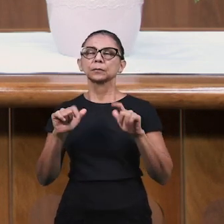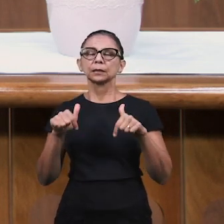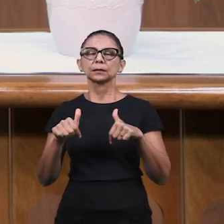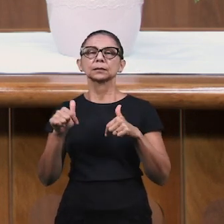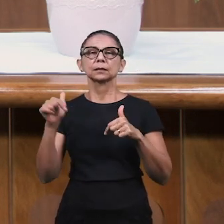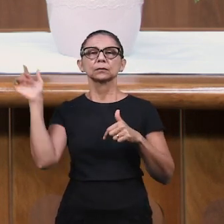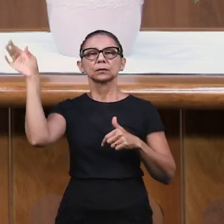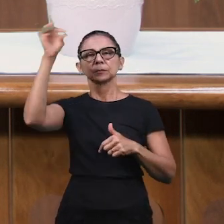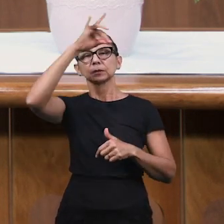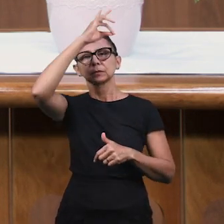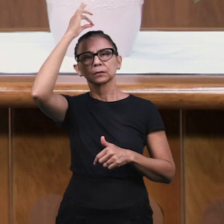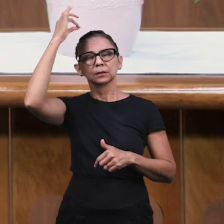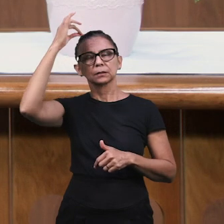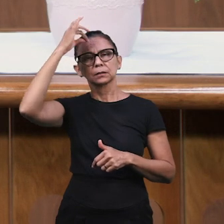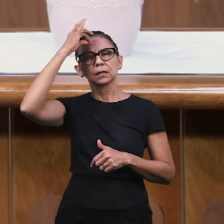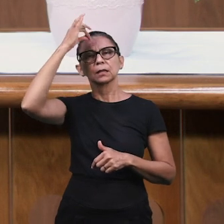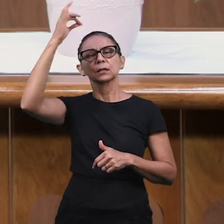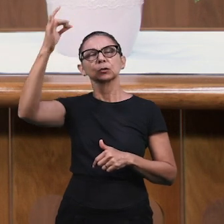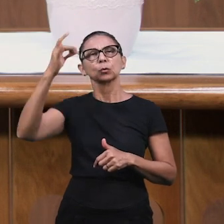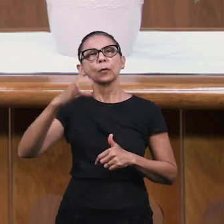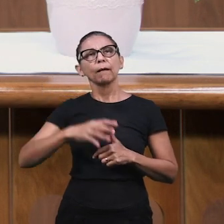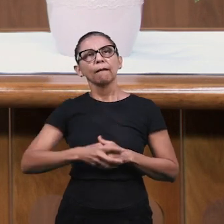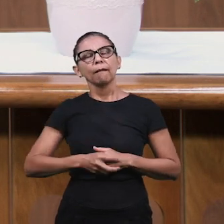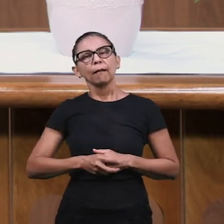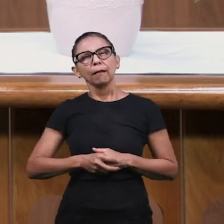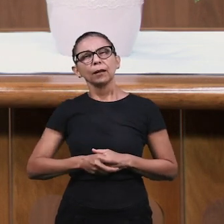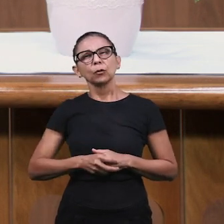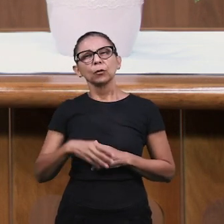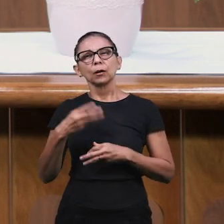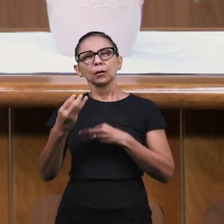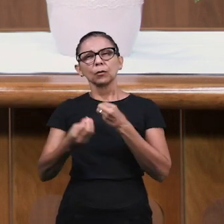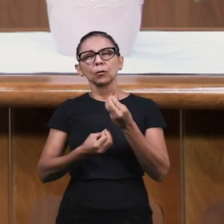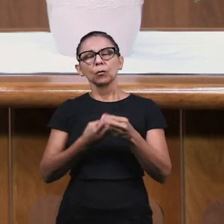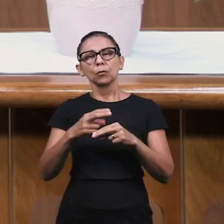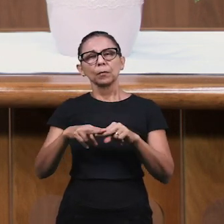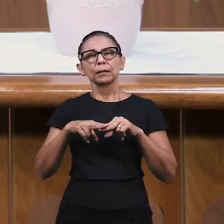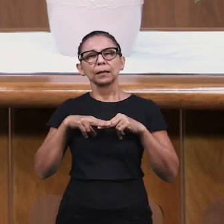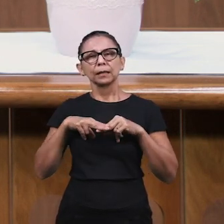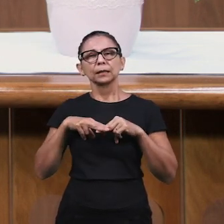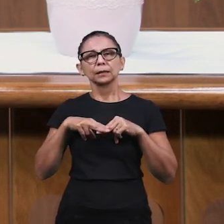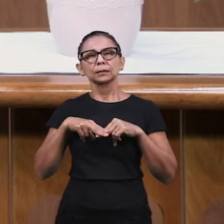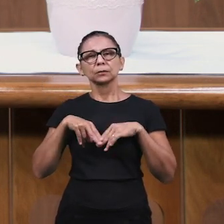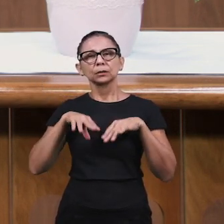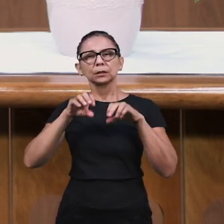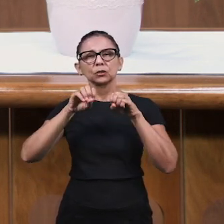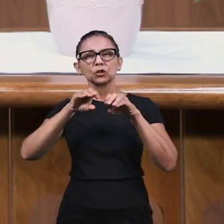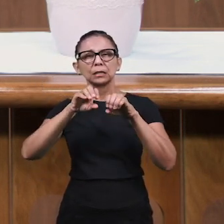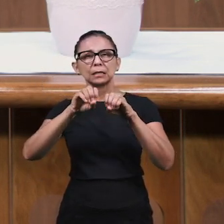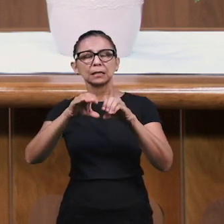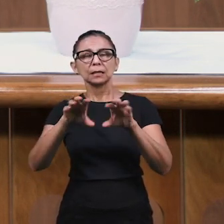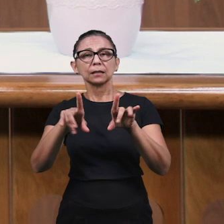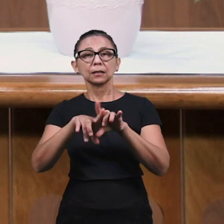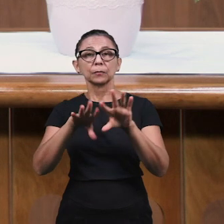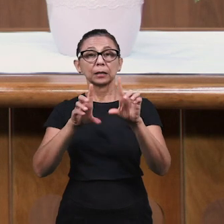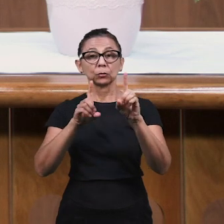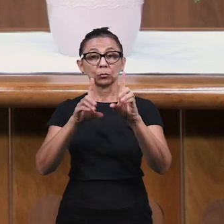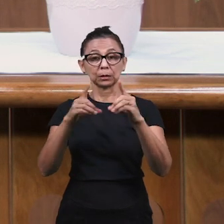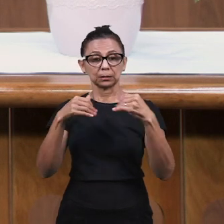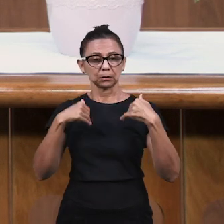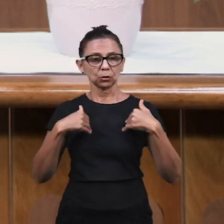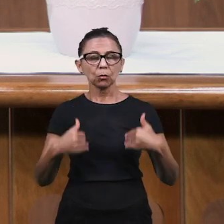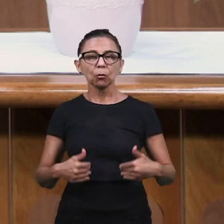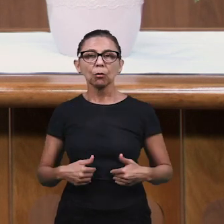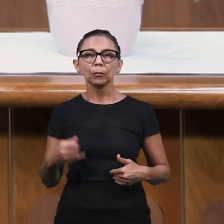pela Tua doutrina, pela maneira como nos faz alcançar aquilo que é a Tua vontade e pela bênção de vivermos a doutrina de